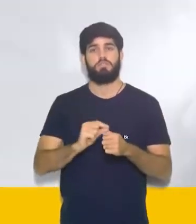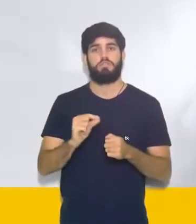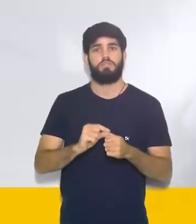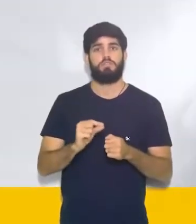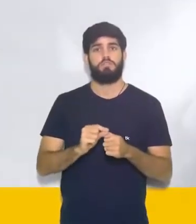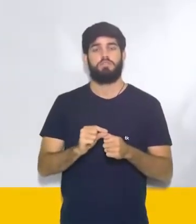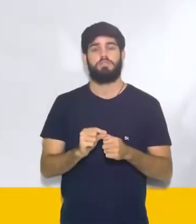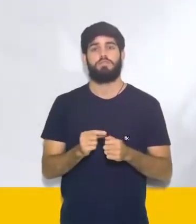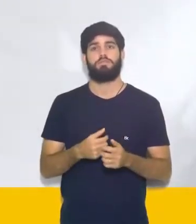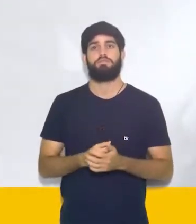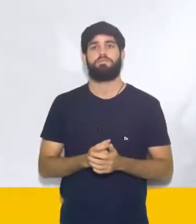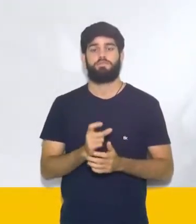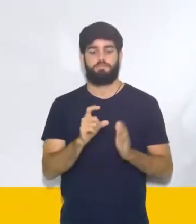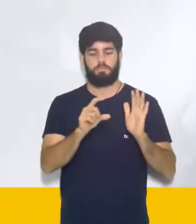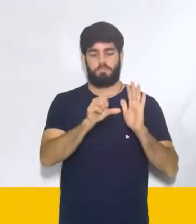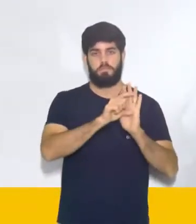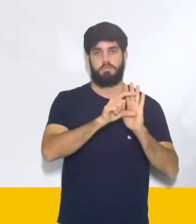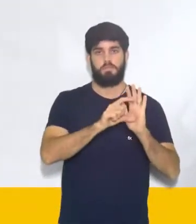um parágrafo.